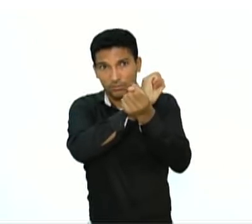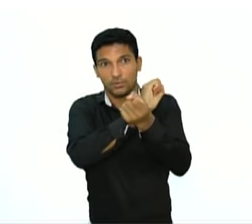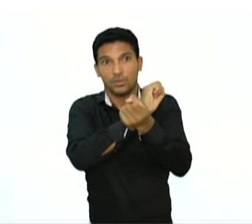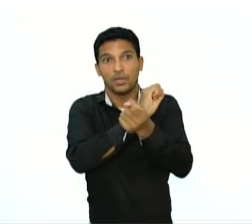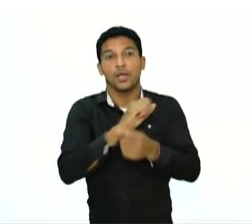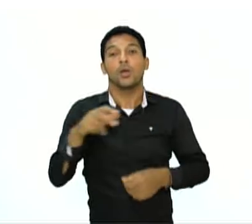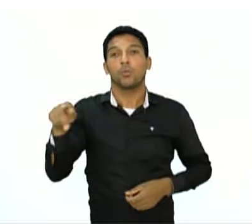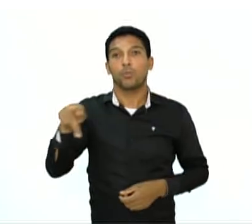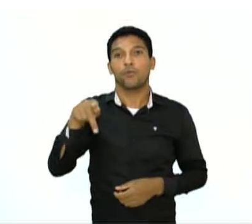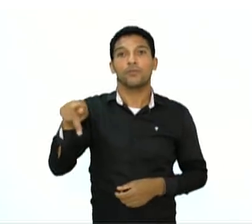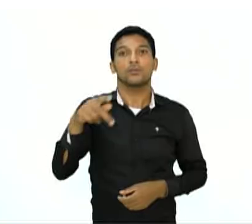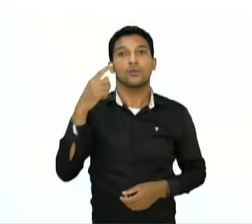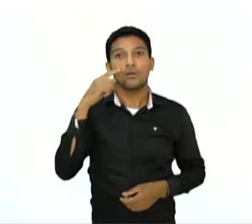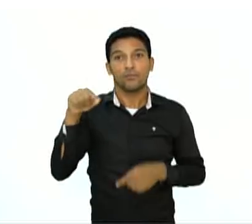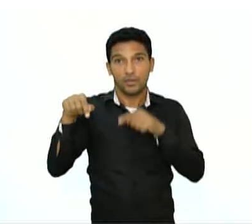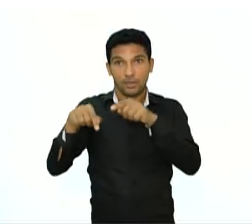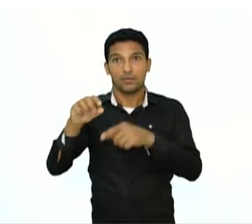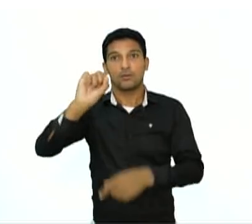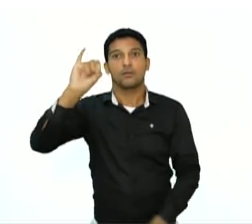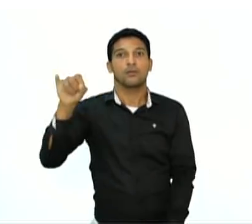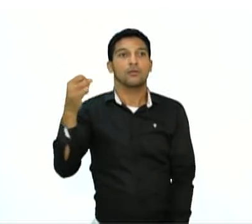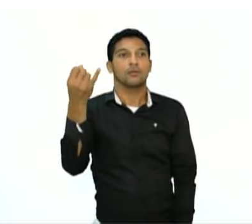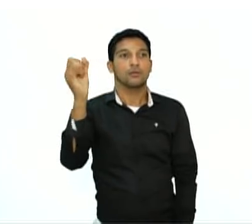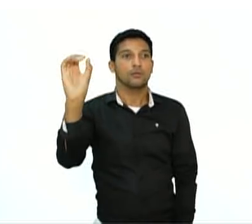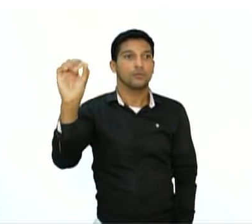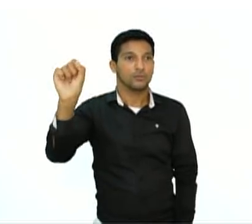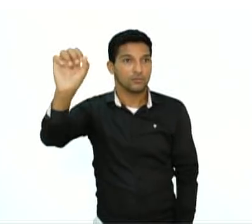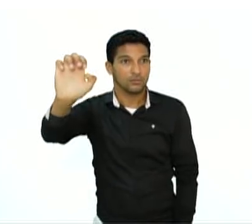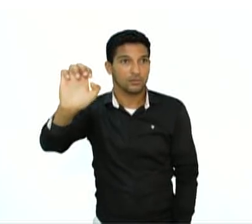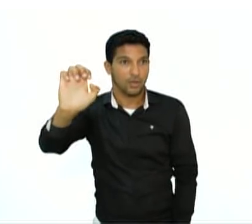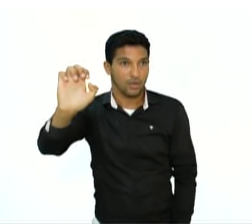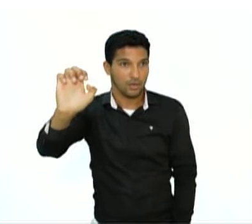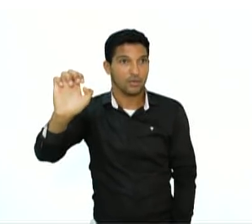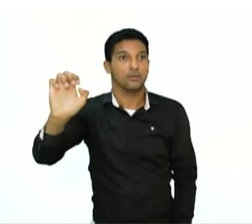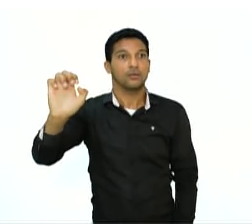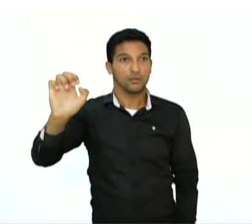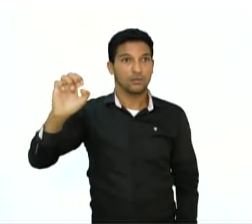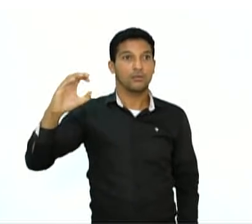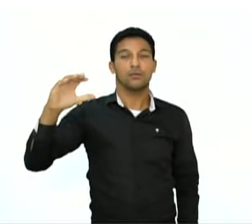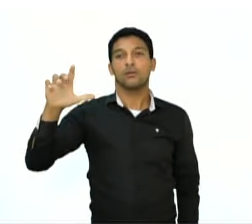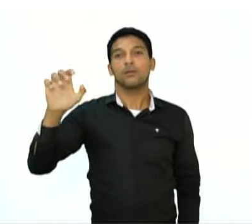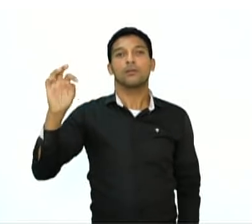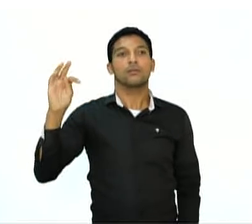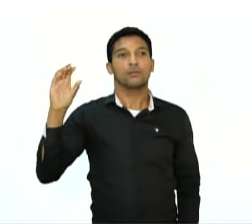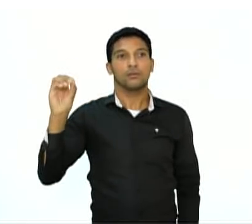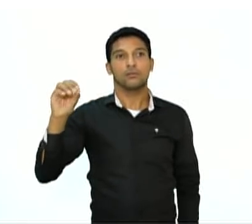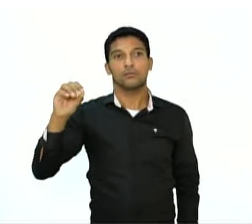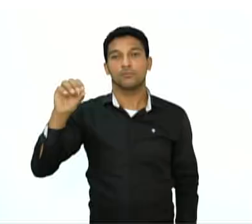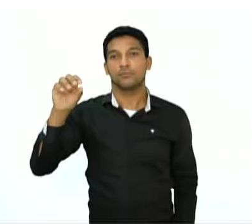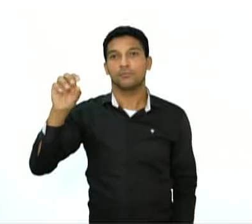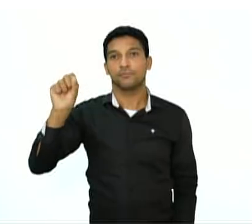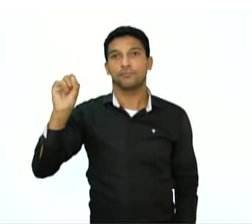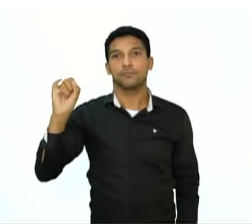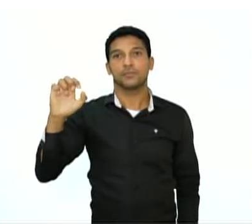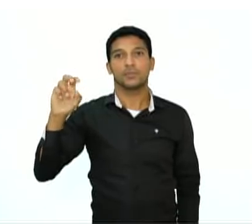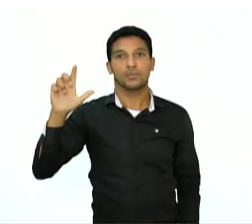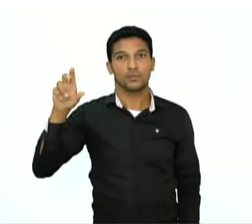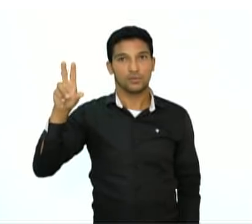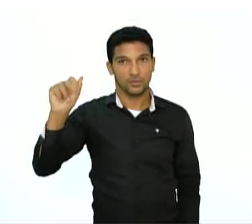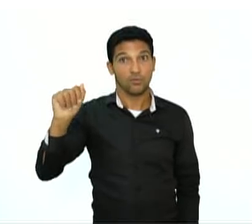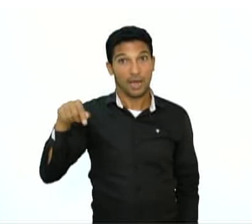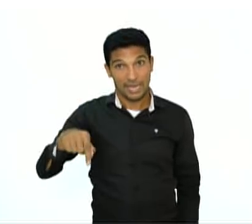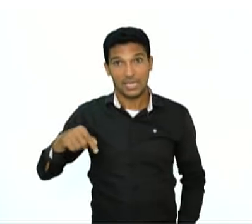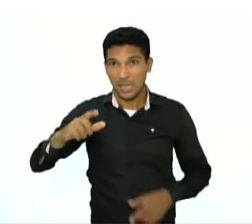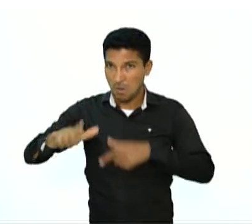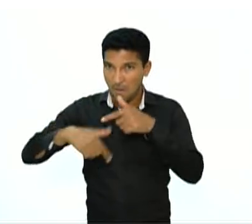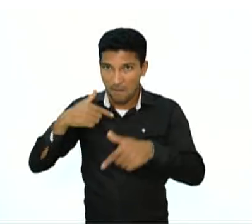E, inclusive, no Paraná. Nós tivemos também uma aula anteriormente falando sobre as sociedades